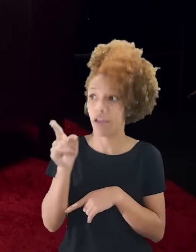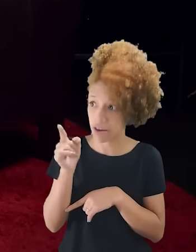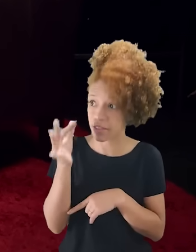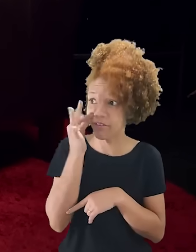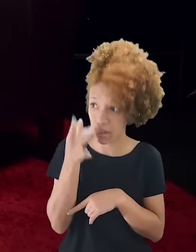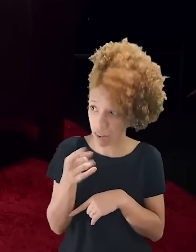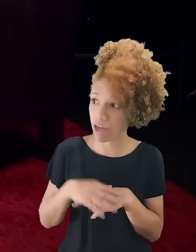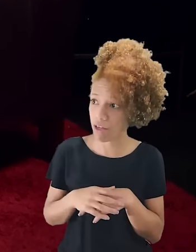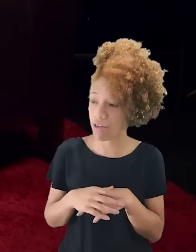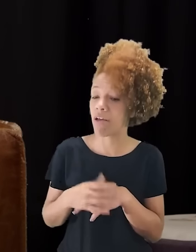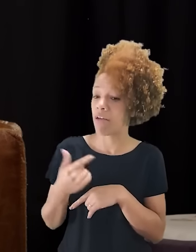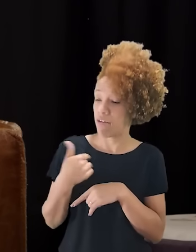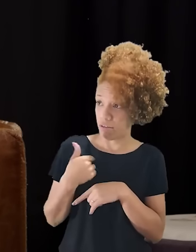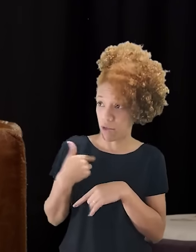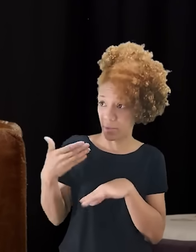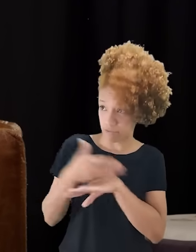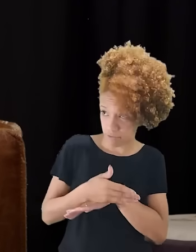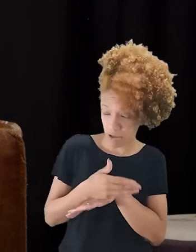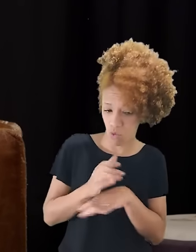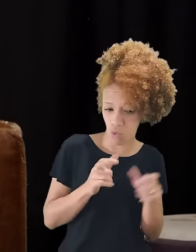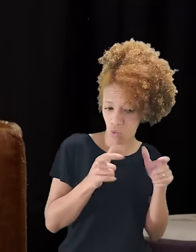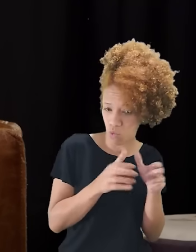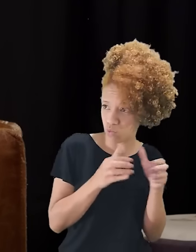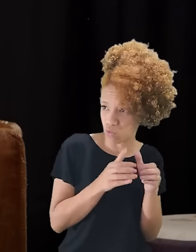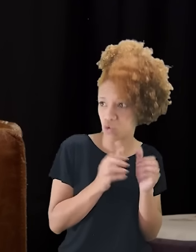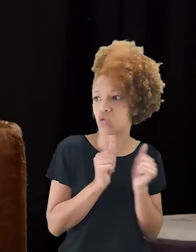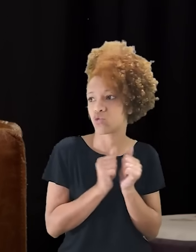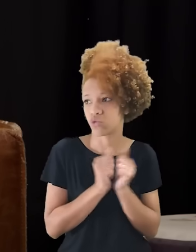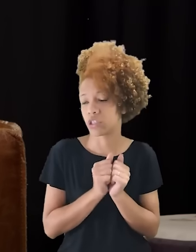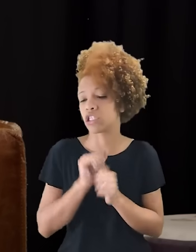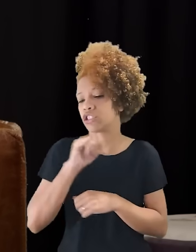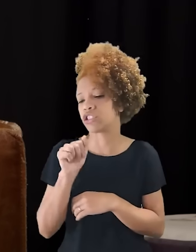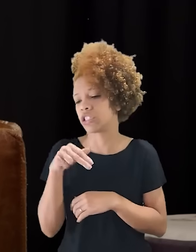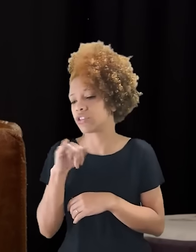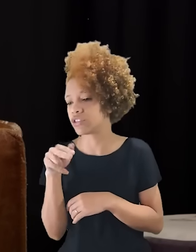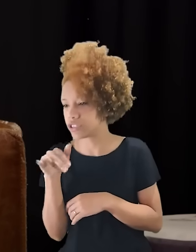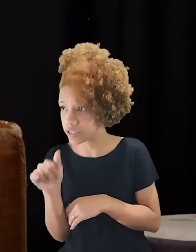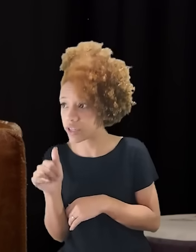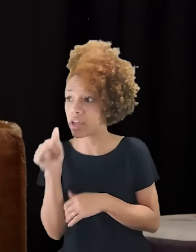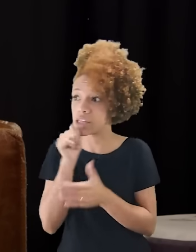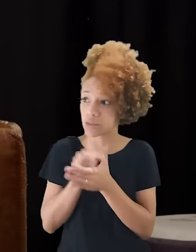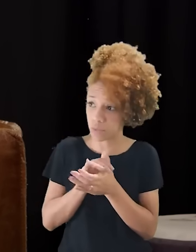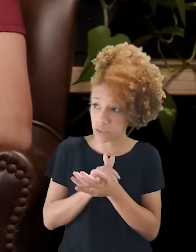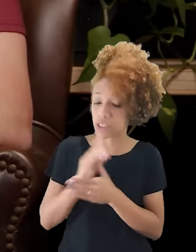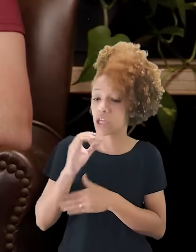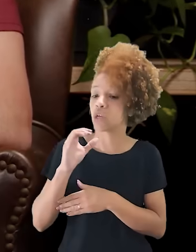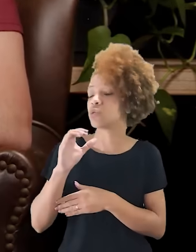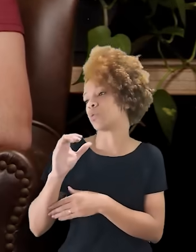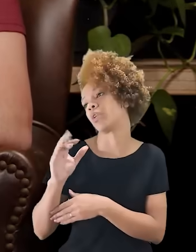baixo inclusive ele tava lá eu entrei no Red carpet junto com a jordina que é a esposa do Cristiano